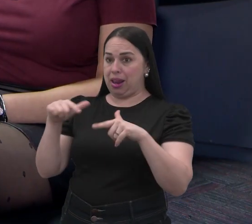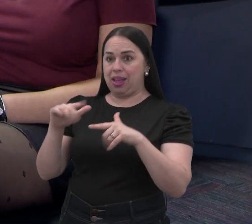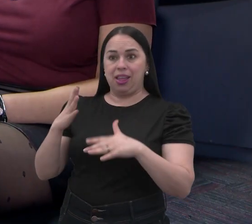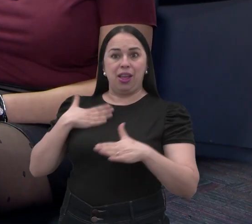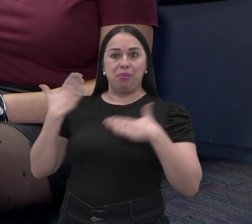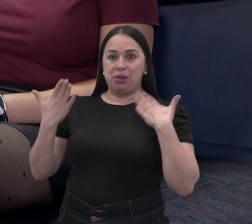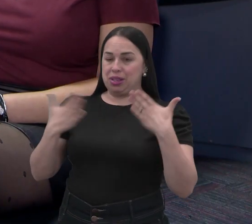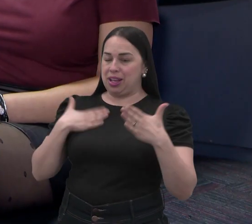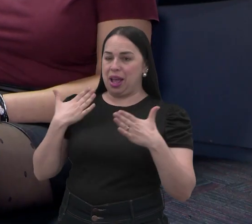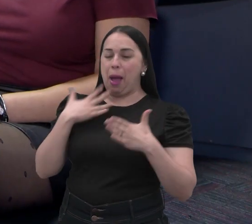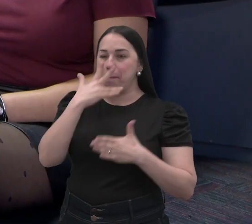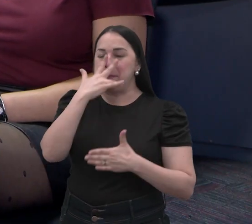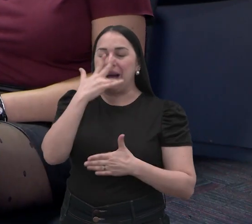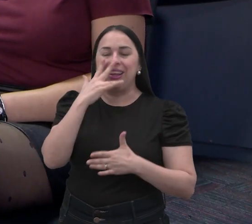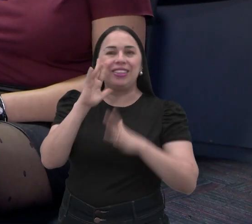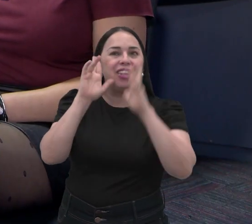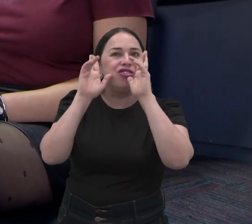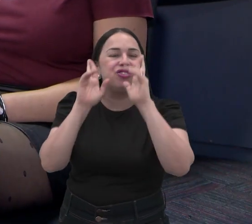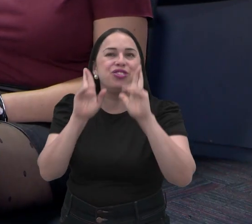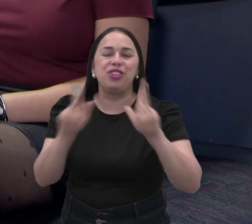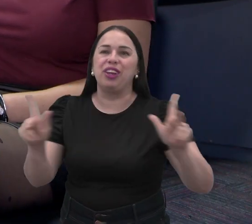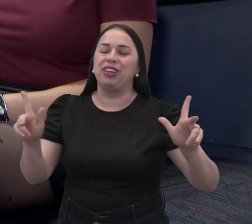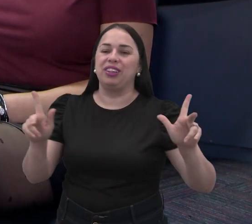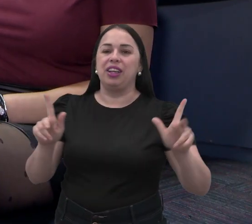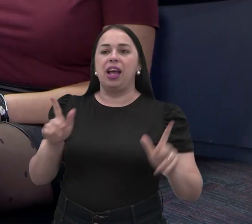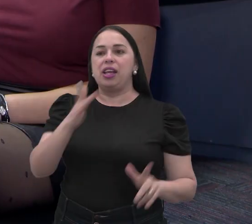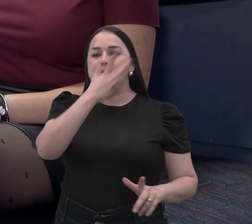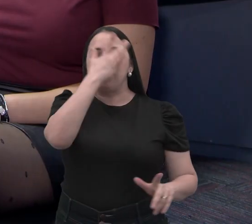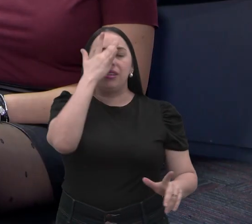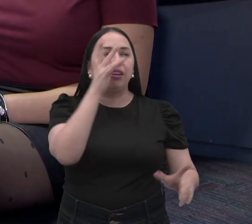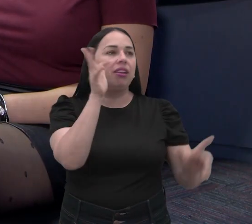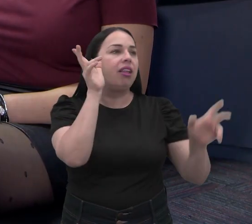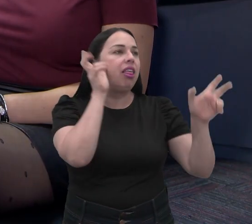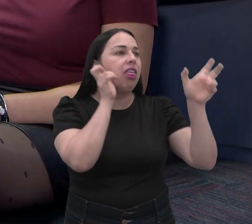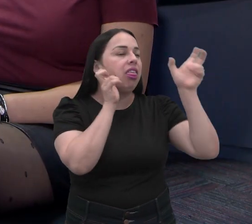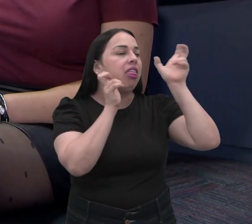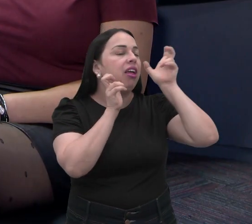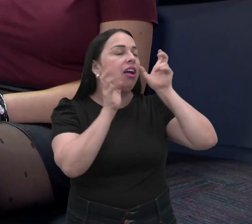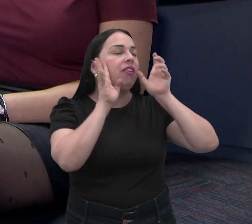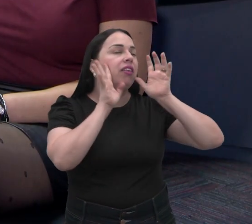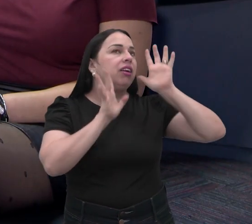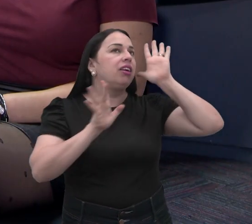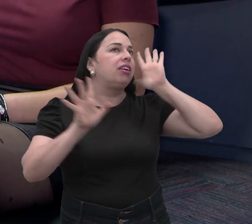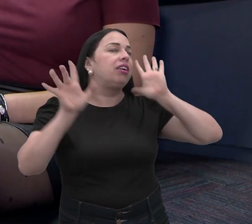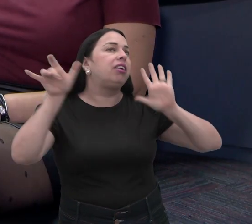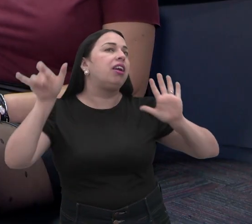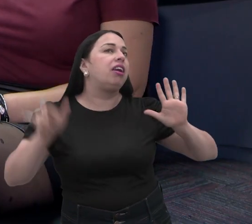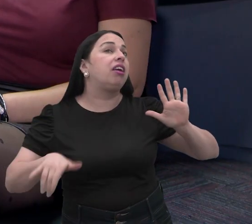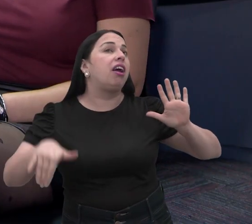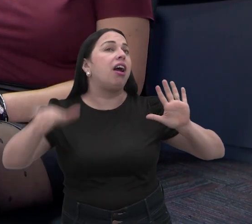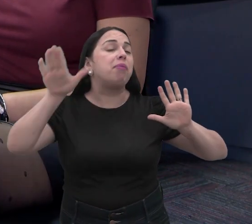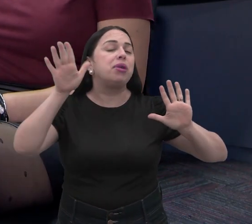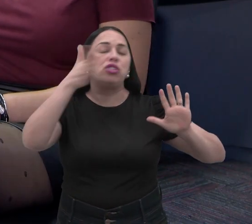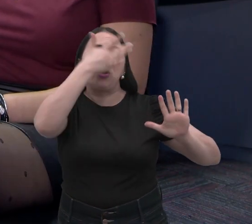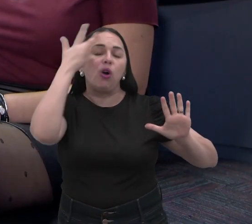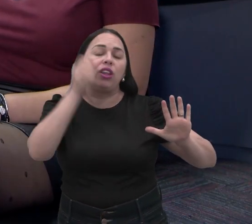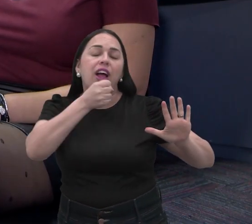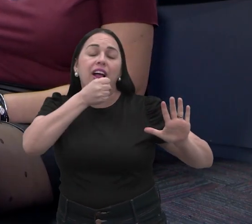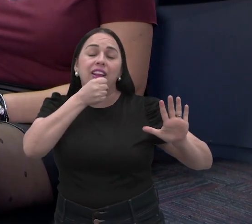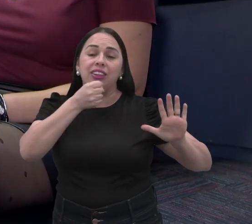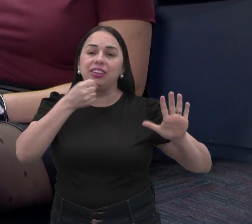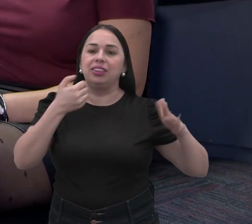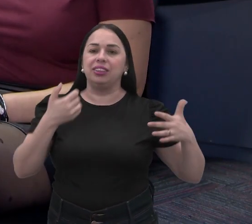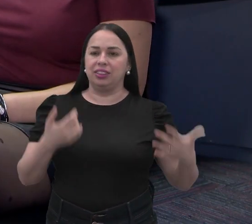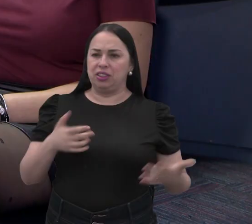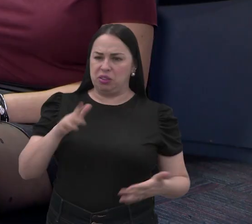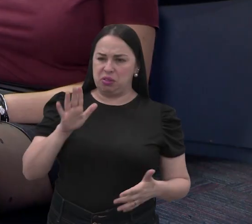caixinha de surpresa, é uma caixa mágica, verdade, né? Verdade. Quem está do outro lado, imagina, nossa, quem é aquele locutor, aquela